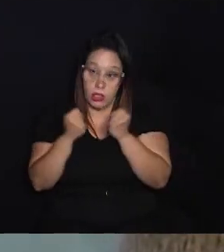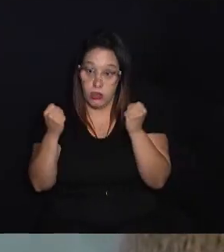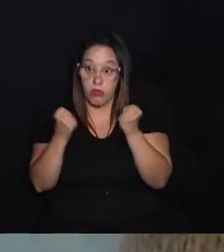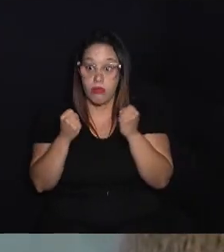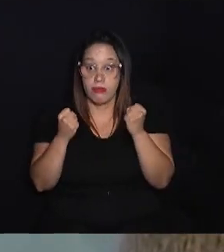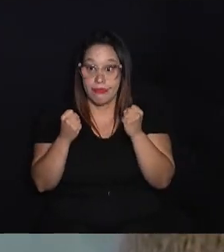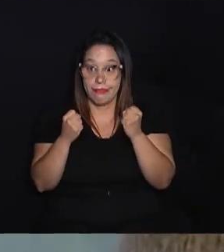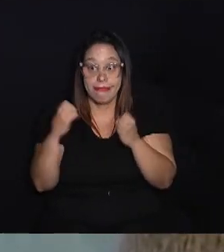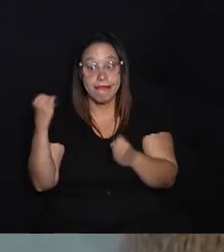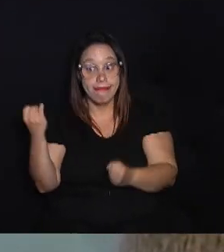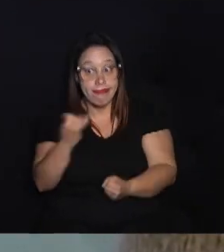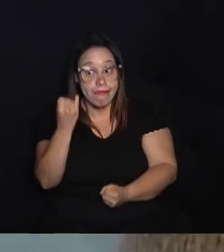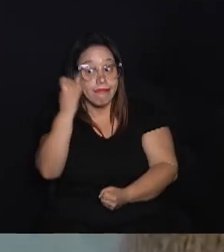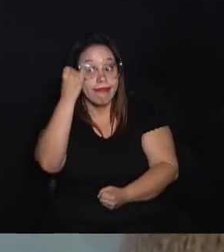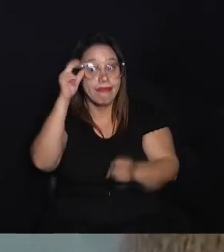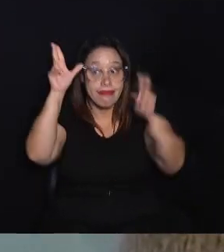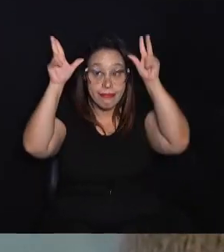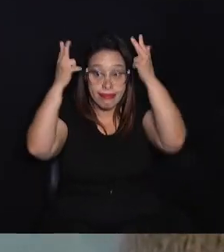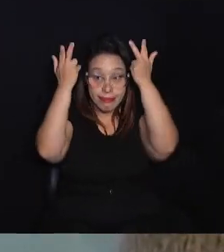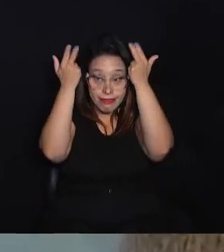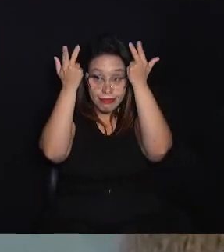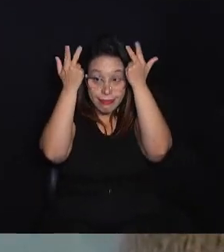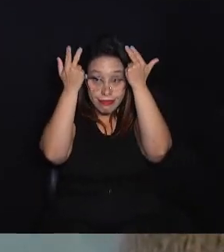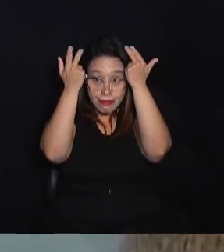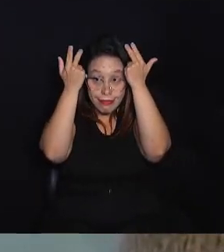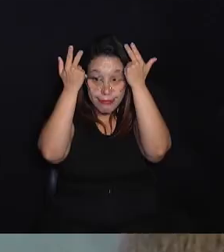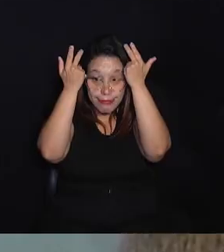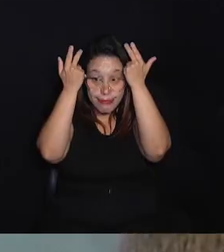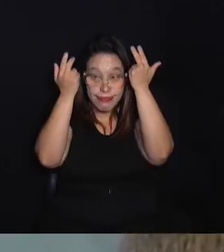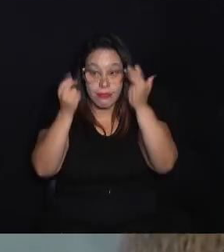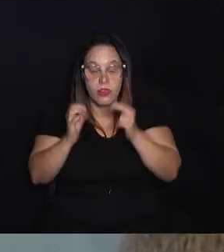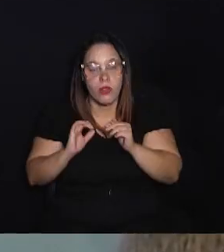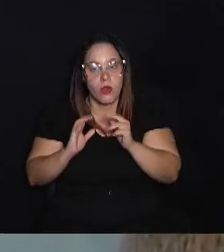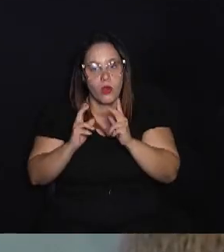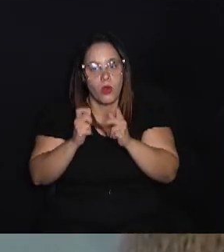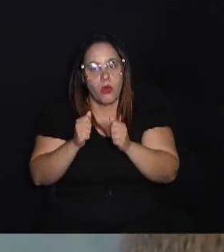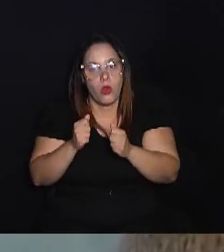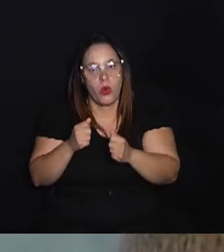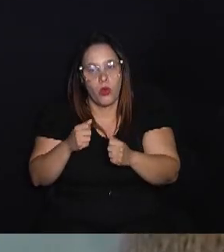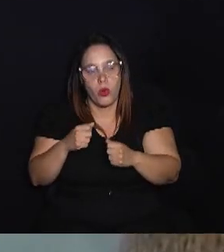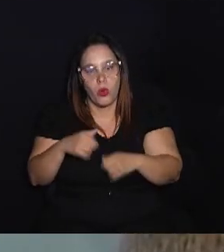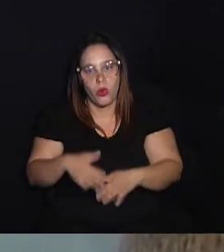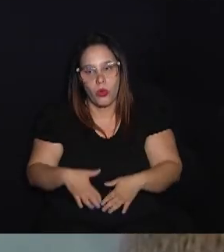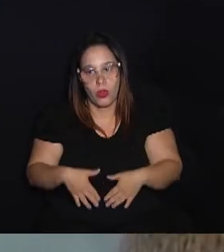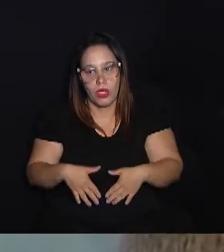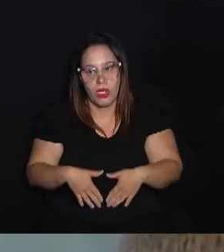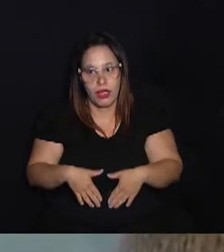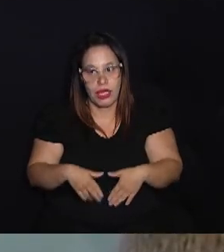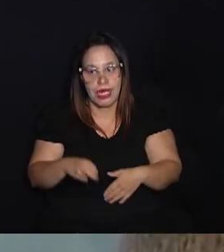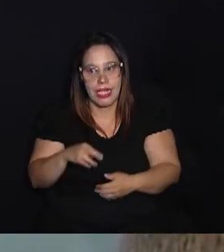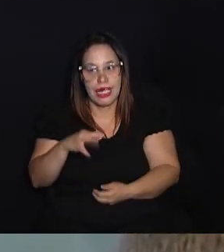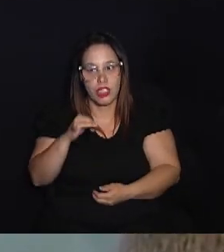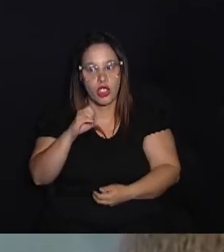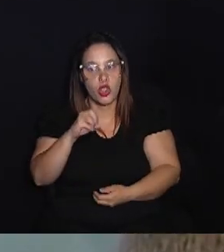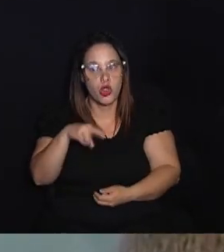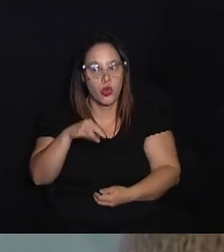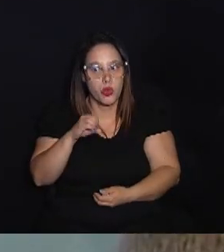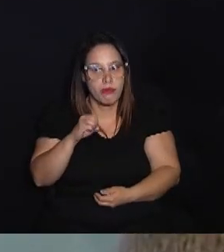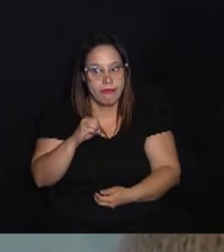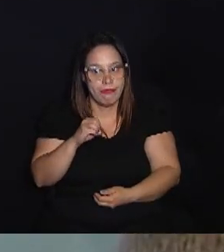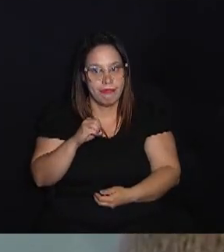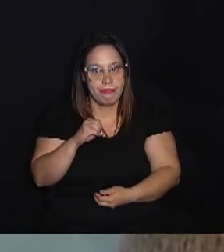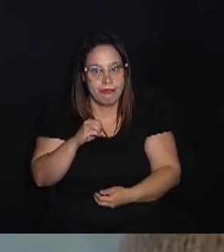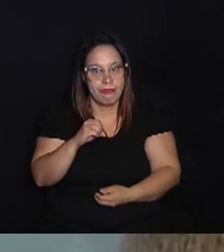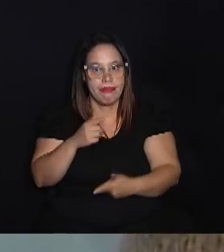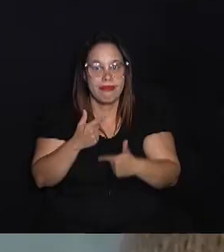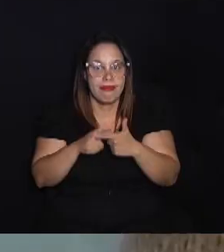físico é importante para o coelho, porque ele é um animalzinho que tem muito intestino, mas muito intestino, tá? Então, é tanto que o maior